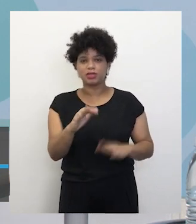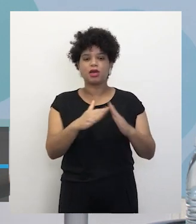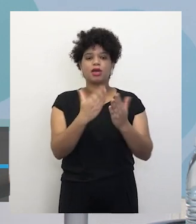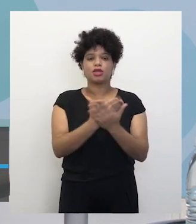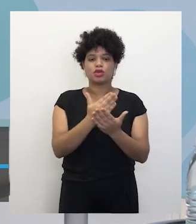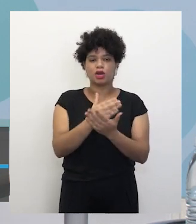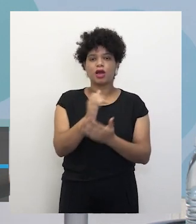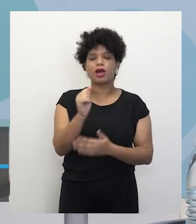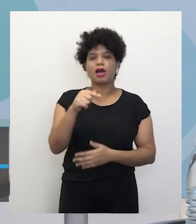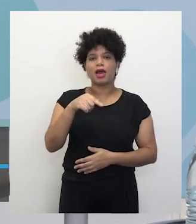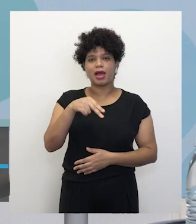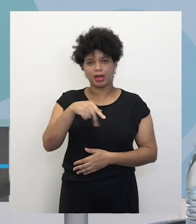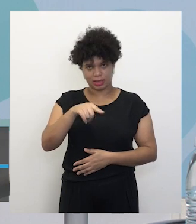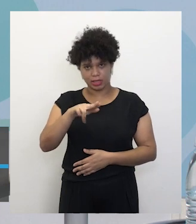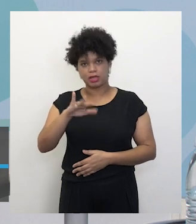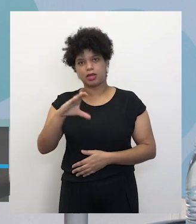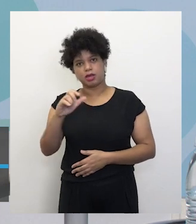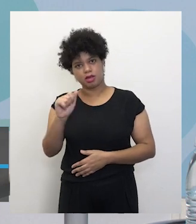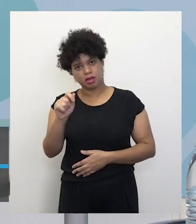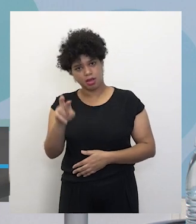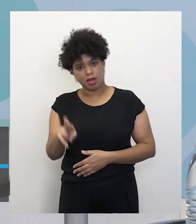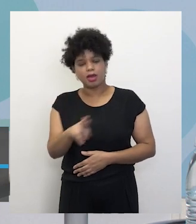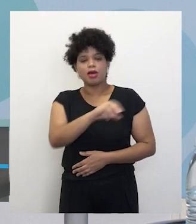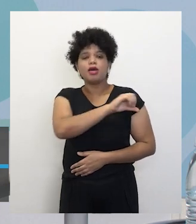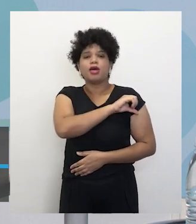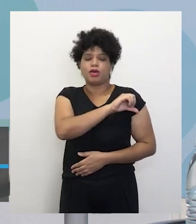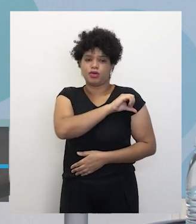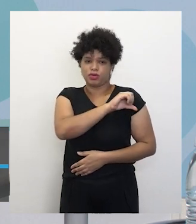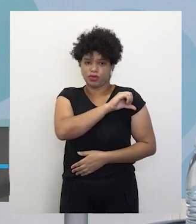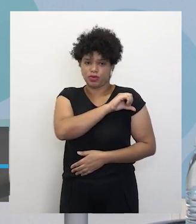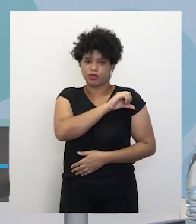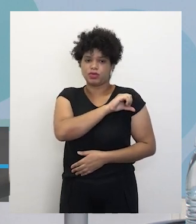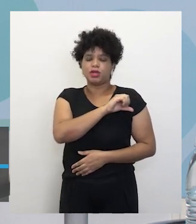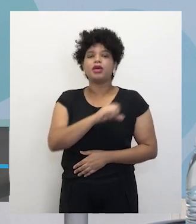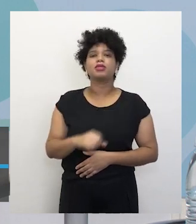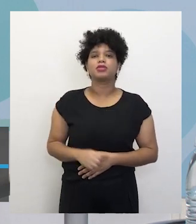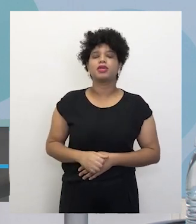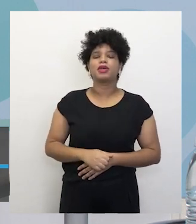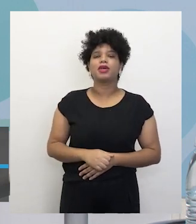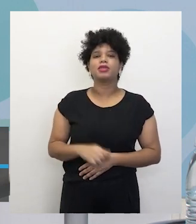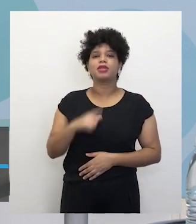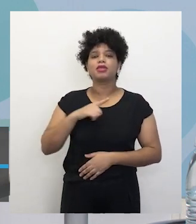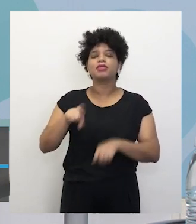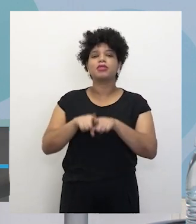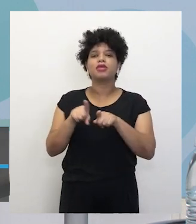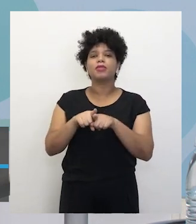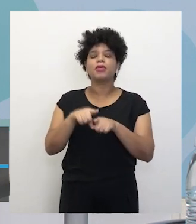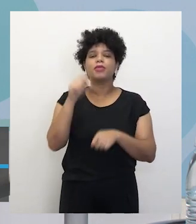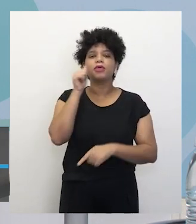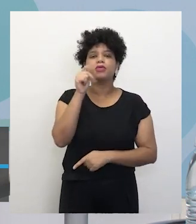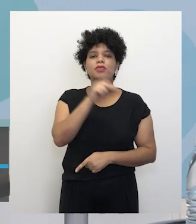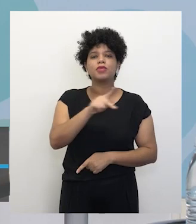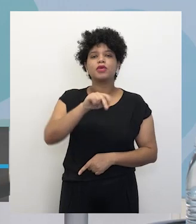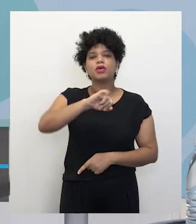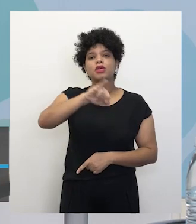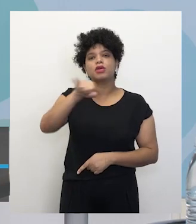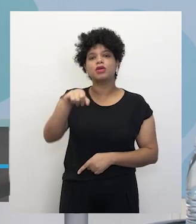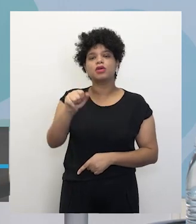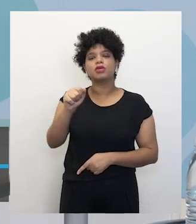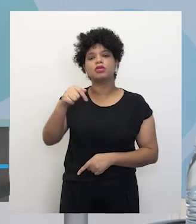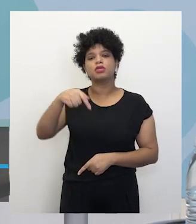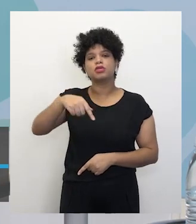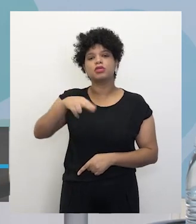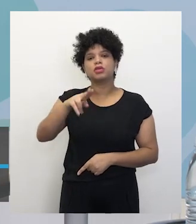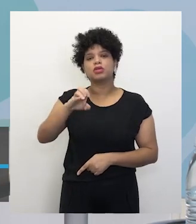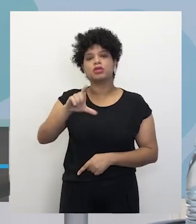de Pacaembu, aluna Lívia do 9º C, 10. E também temos a interação da professora Jaqueline, dos alunos